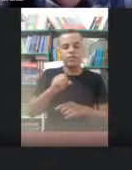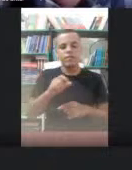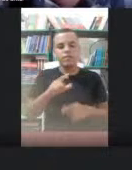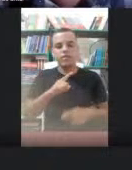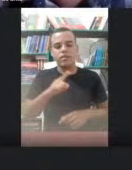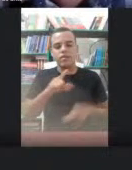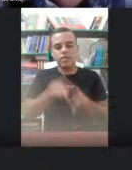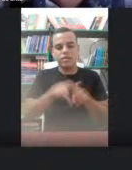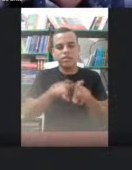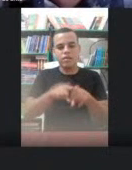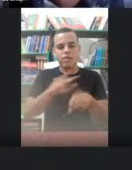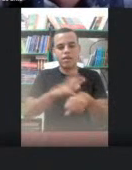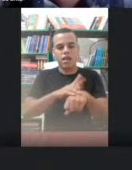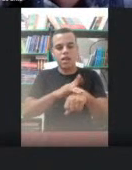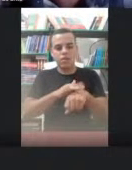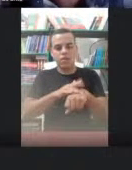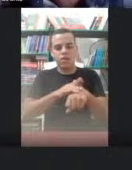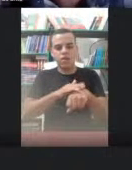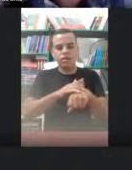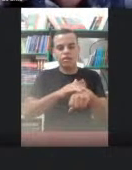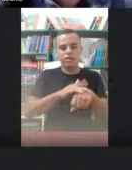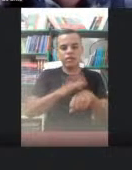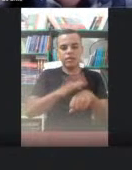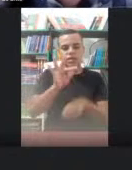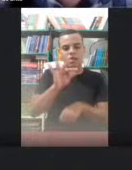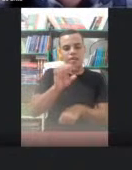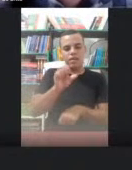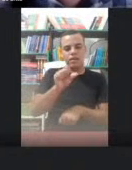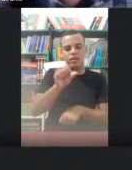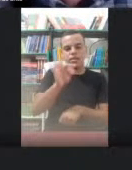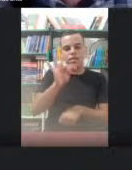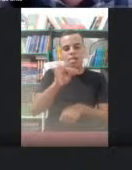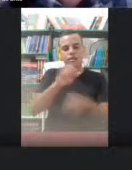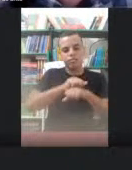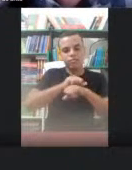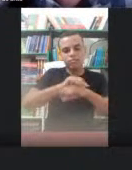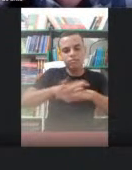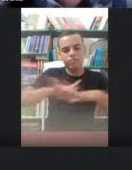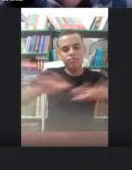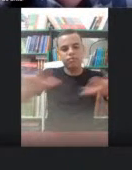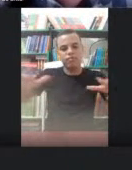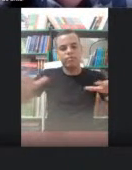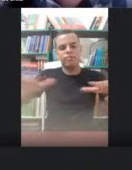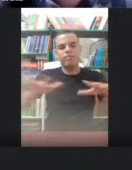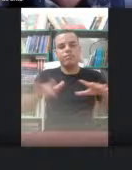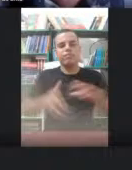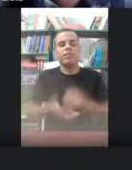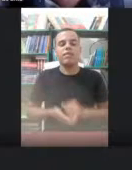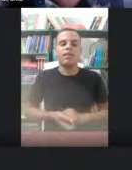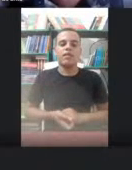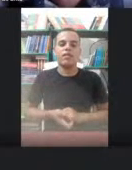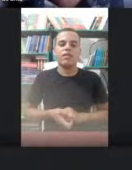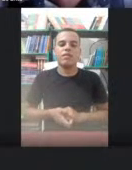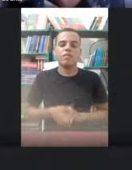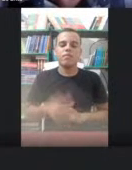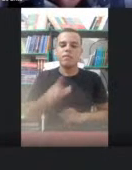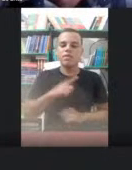doenças sexualmente transmissíveis. É bem interessante a Joana trazendo esses dados epidemiológicos, porque reflete, de